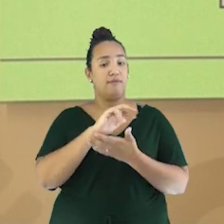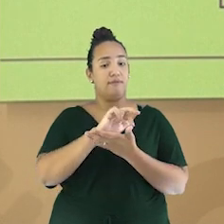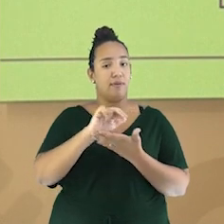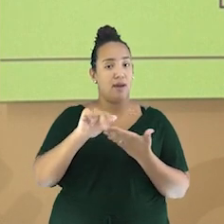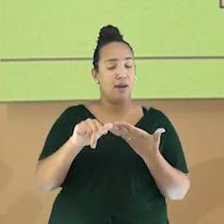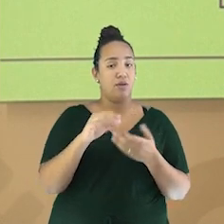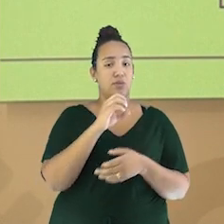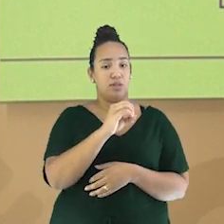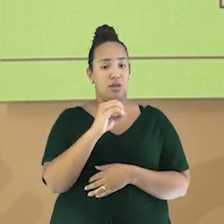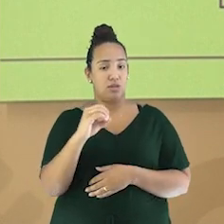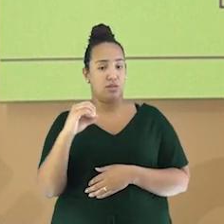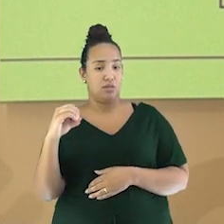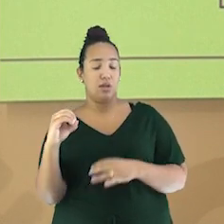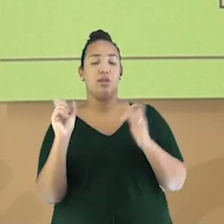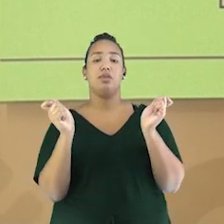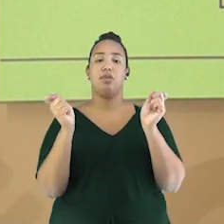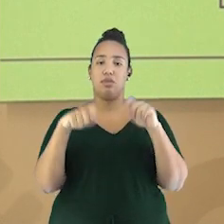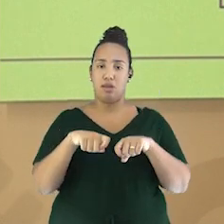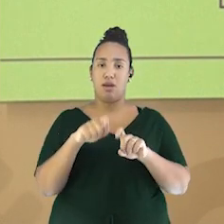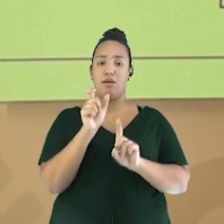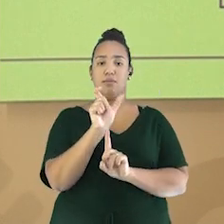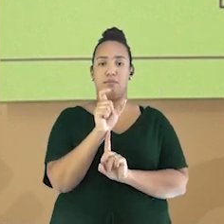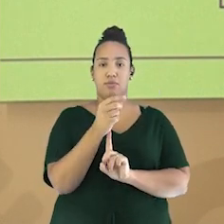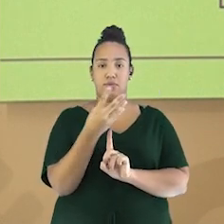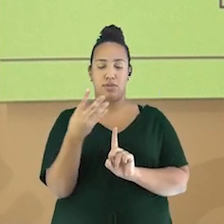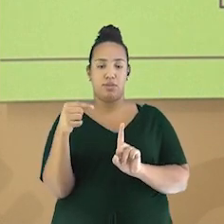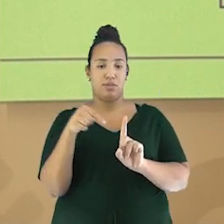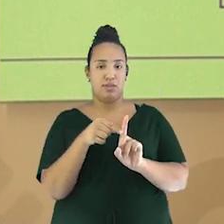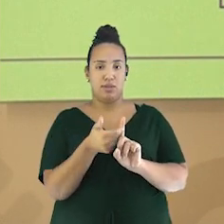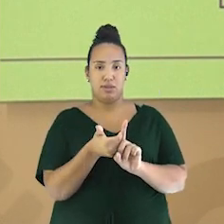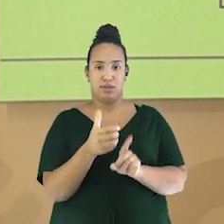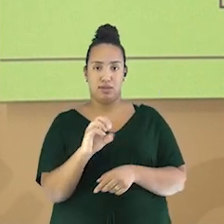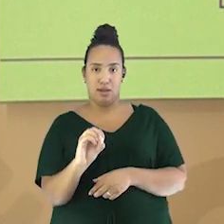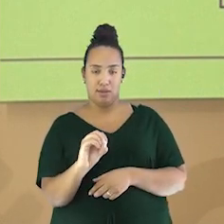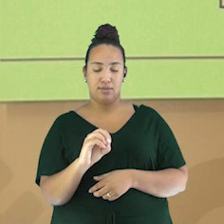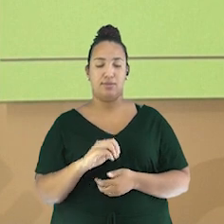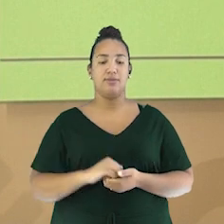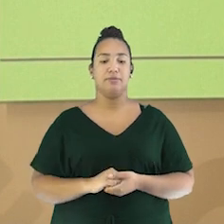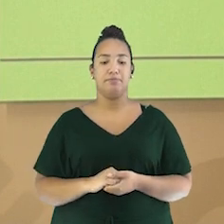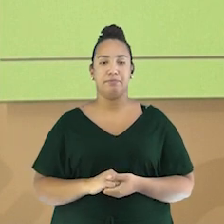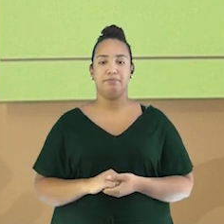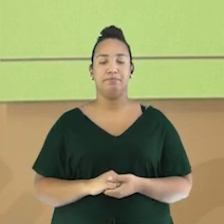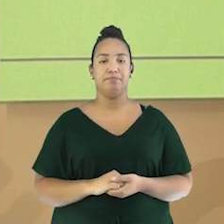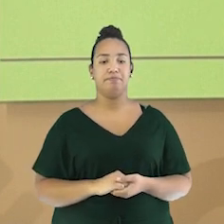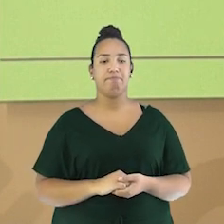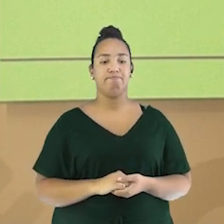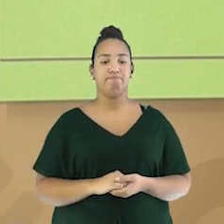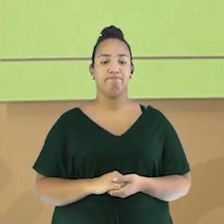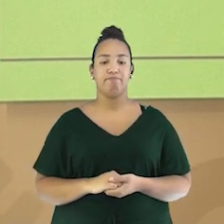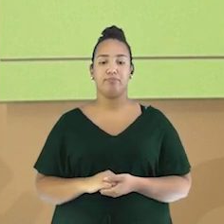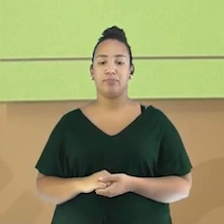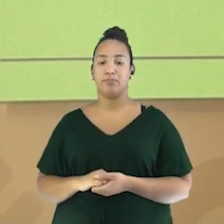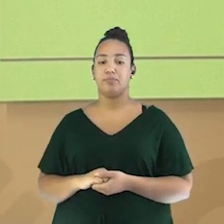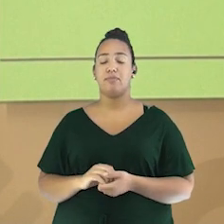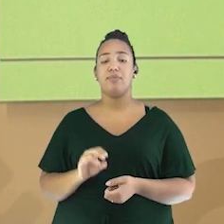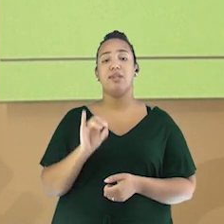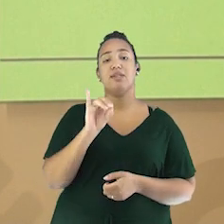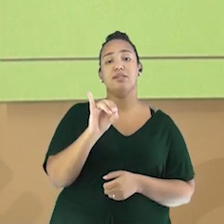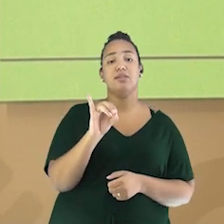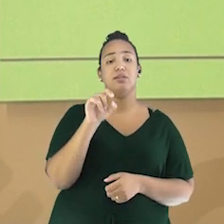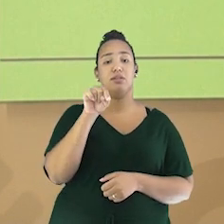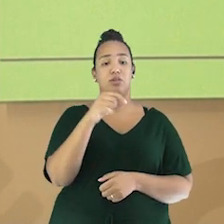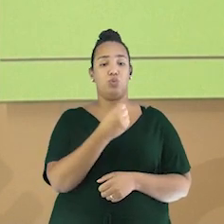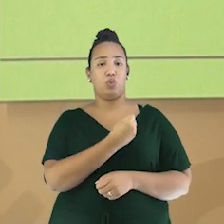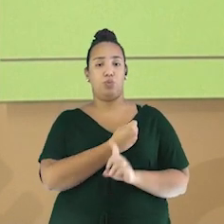ser escrito na forma de potência de base 10. E se no caso o expoente for